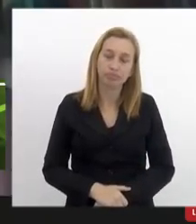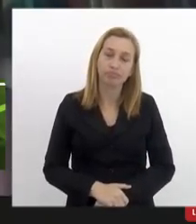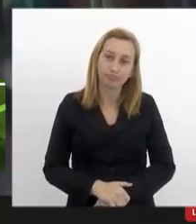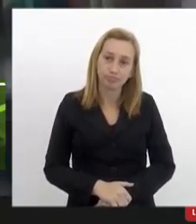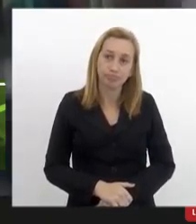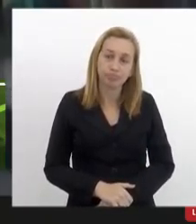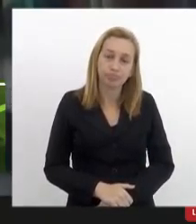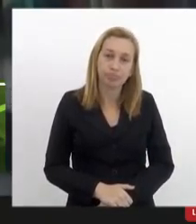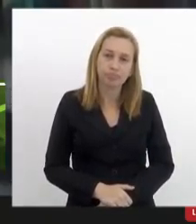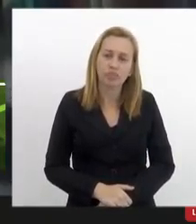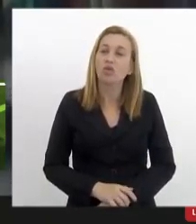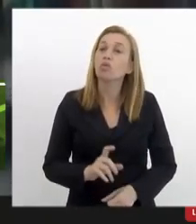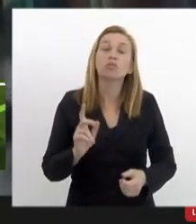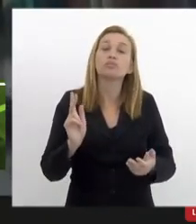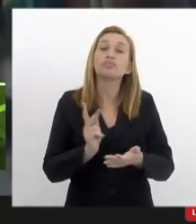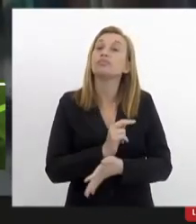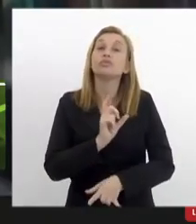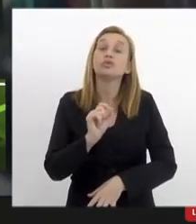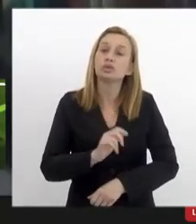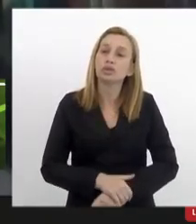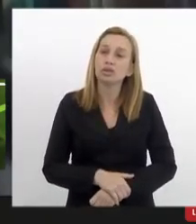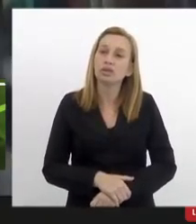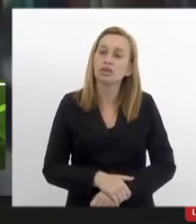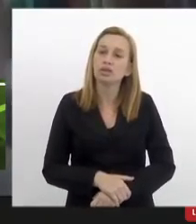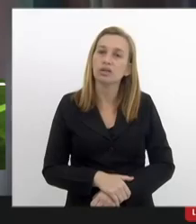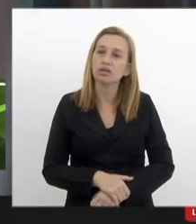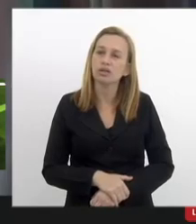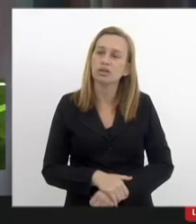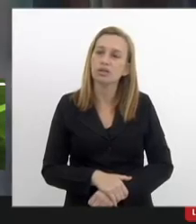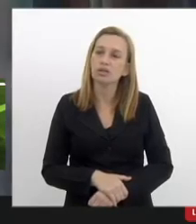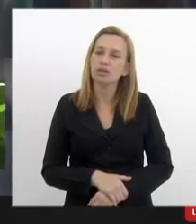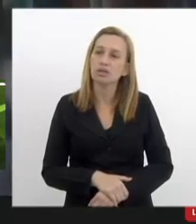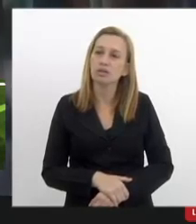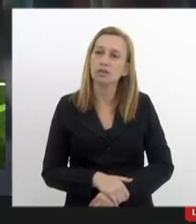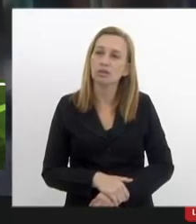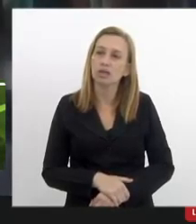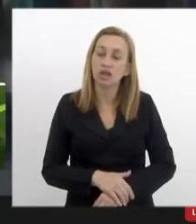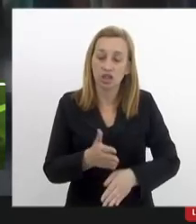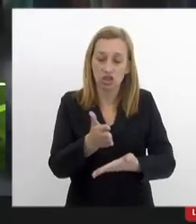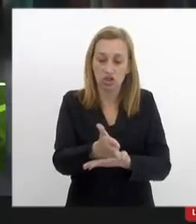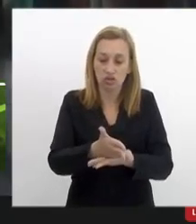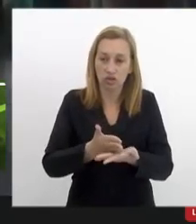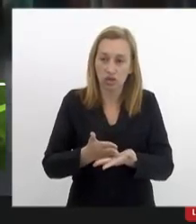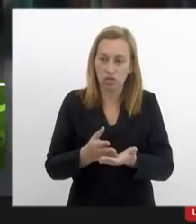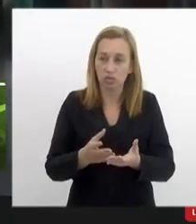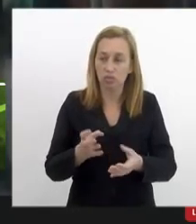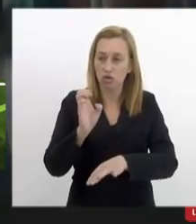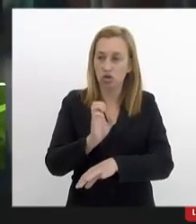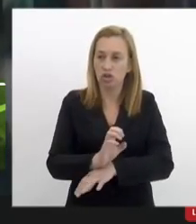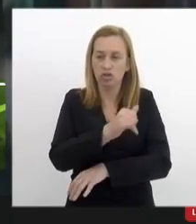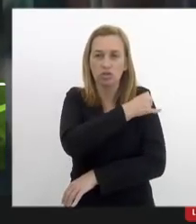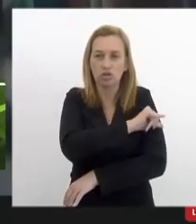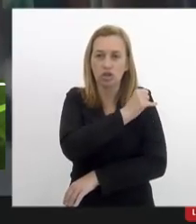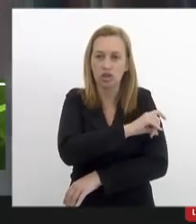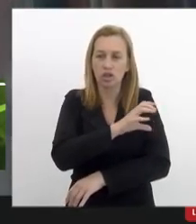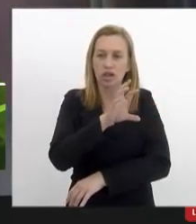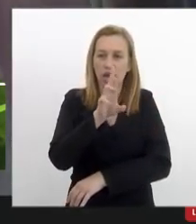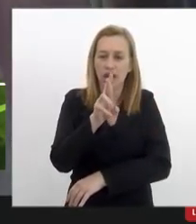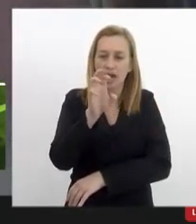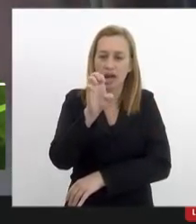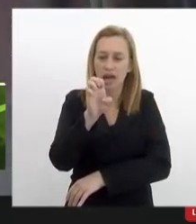Fizemos... Aí o que acontece? Dividimos o Estado do Rio de Janeiro em regiões, digamos, culturais. Para